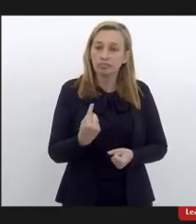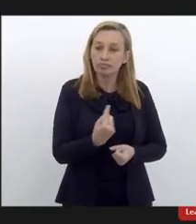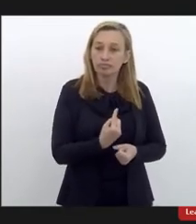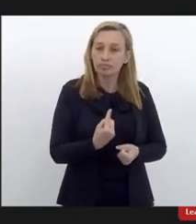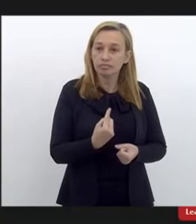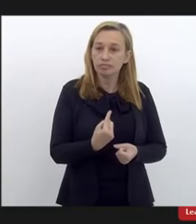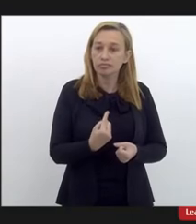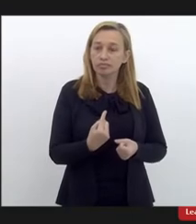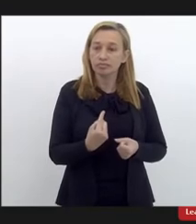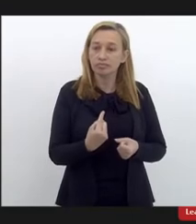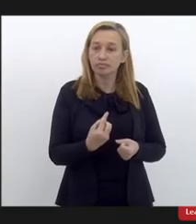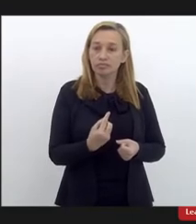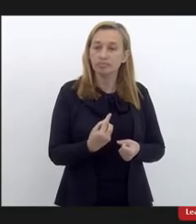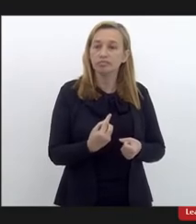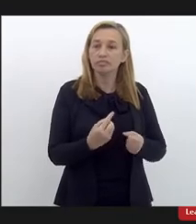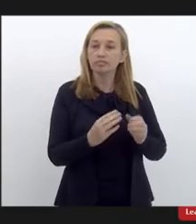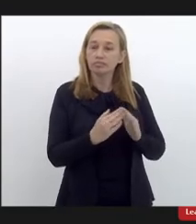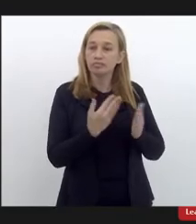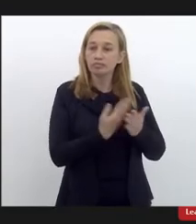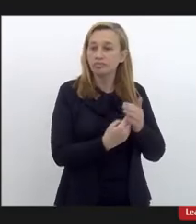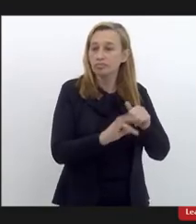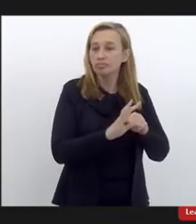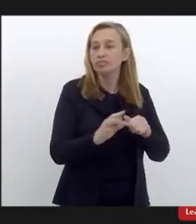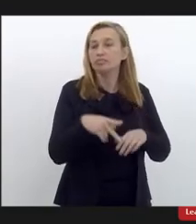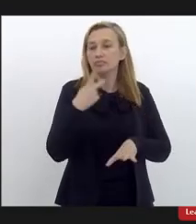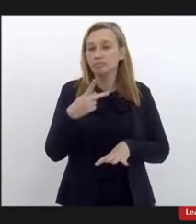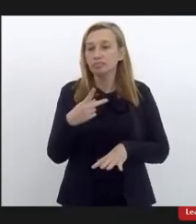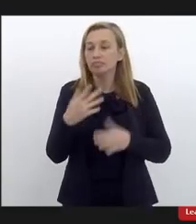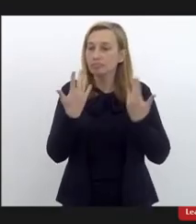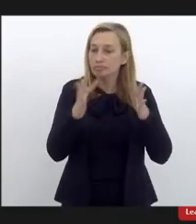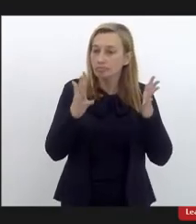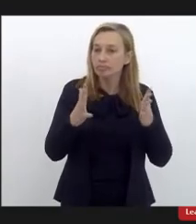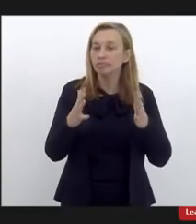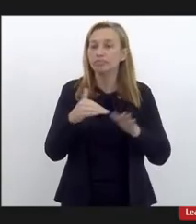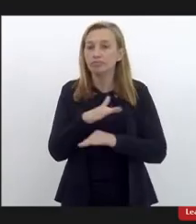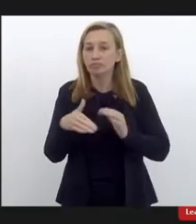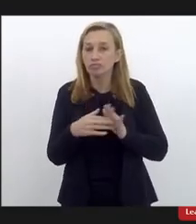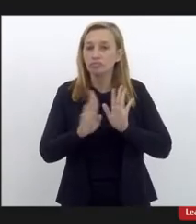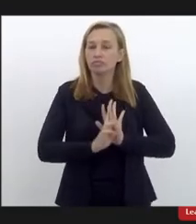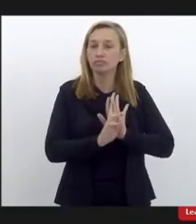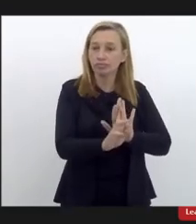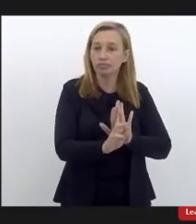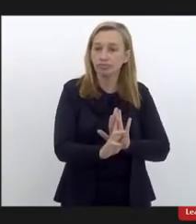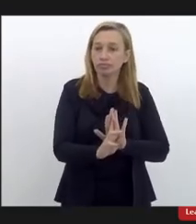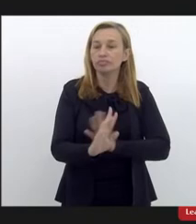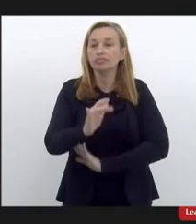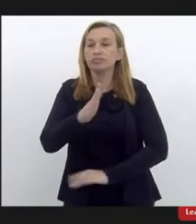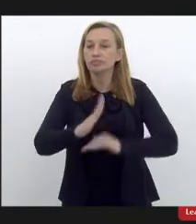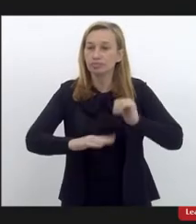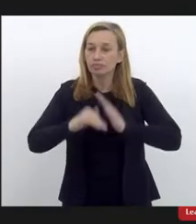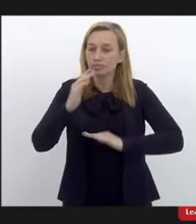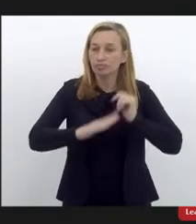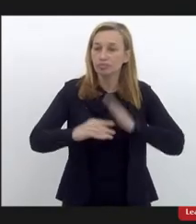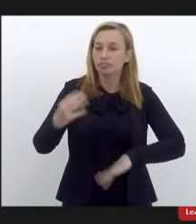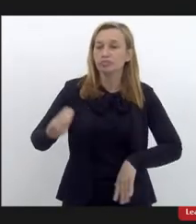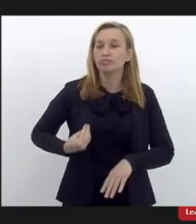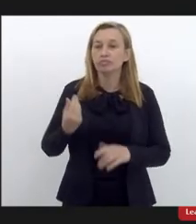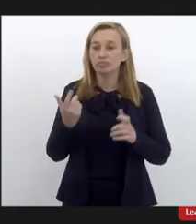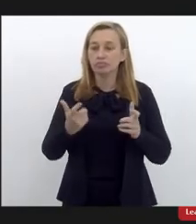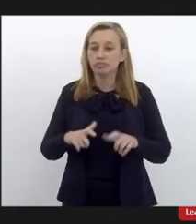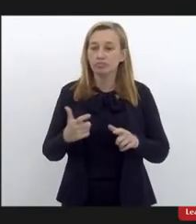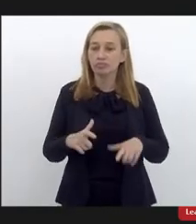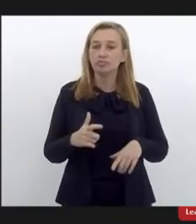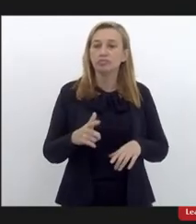também saudar a professora Cecília, o professor Gustavo, Rafael, os representantes aí, profissionais que estão aqui presentes, o